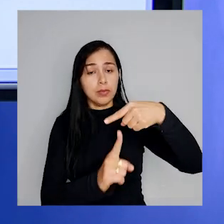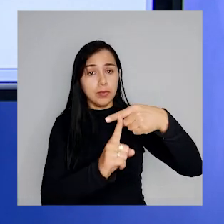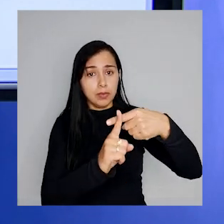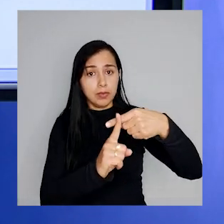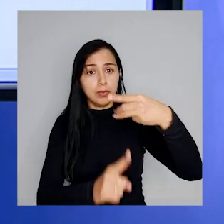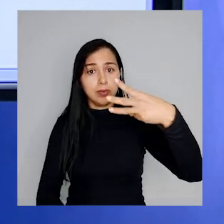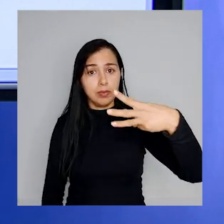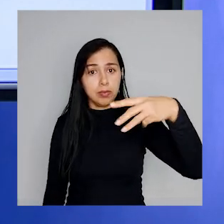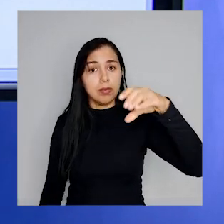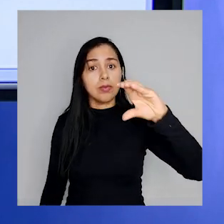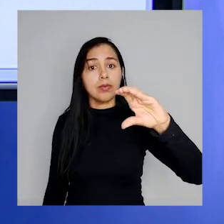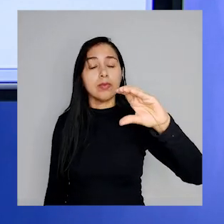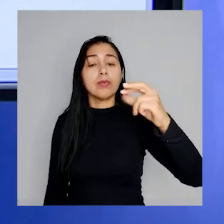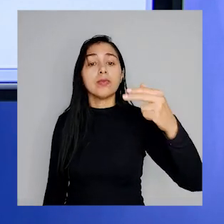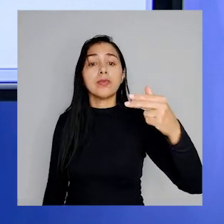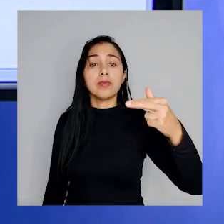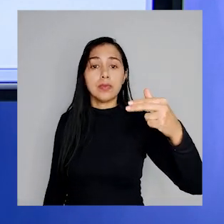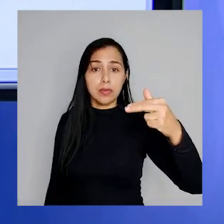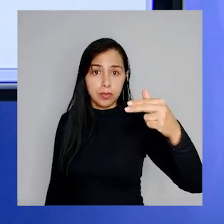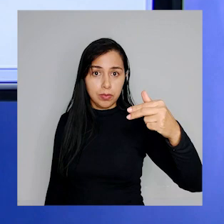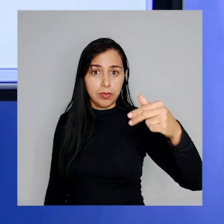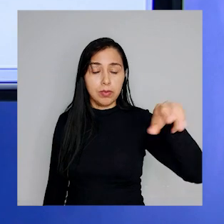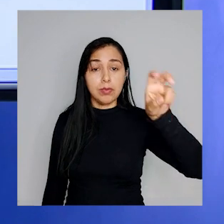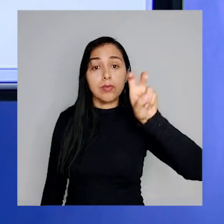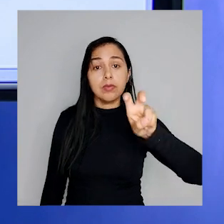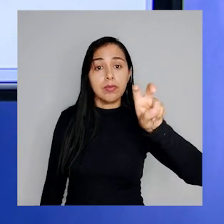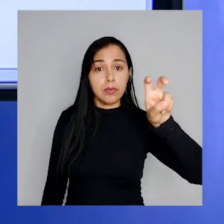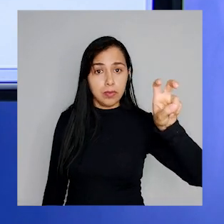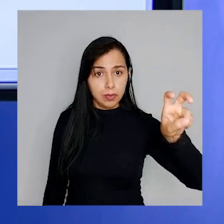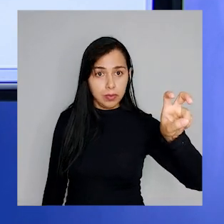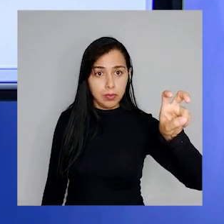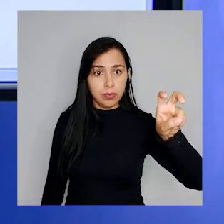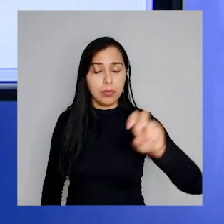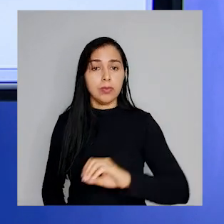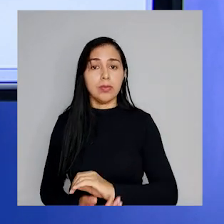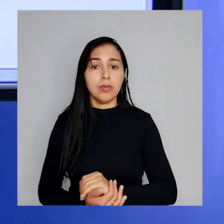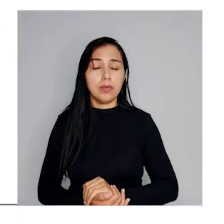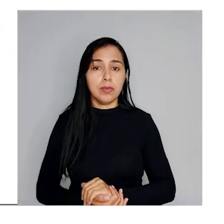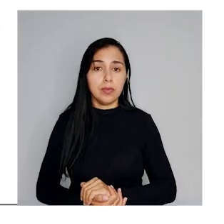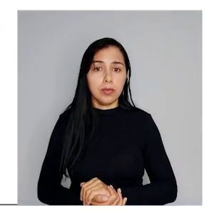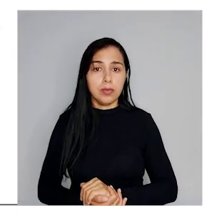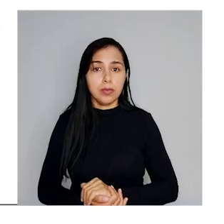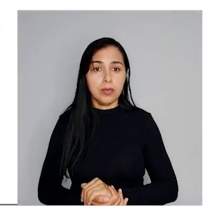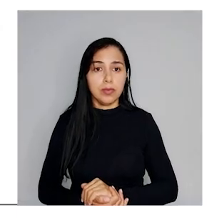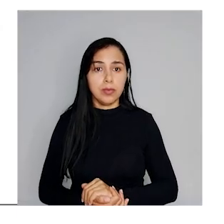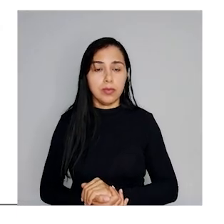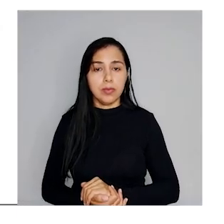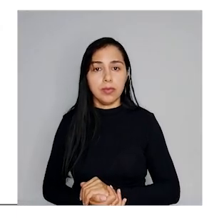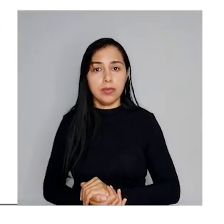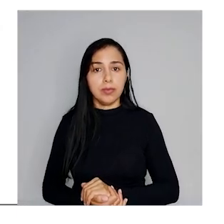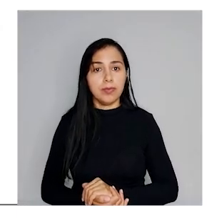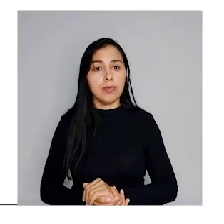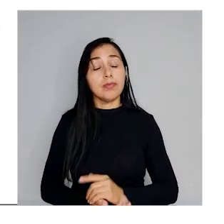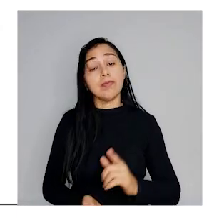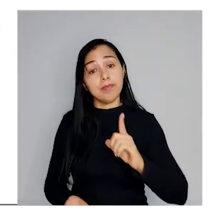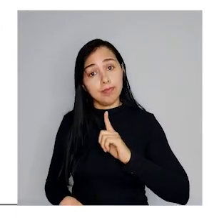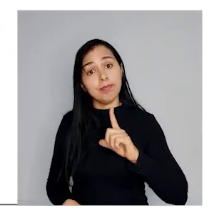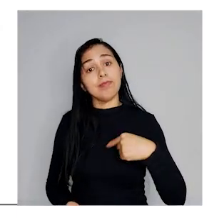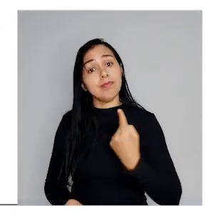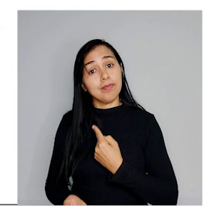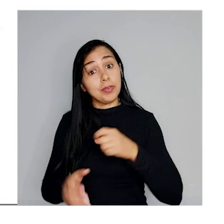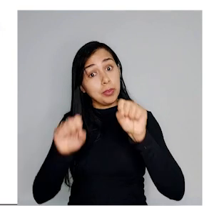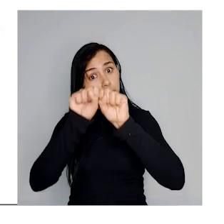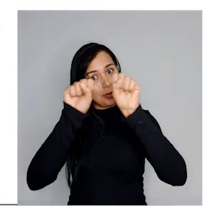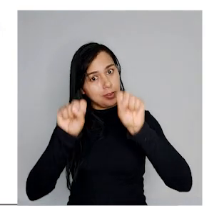3C. E isso resultou um total de 55 pontos. Então, a gente tem aqui um pequeno sistema